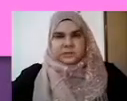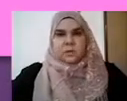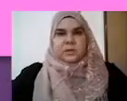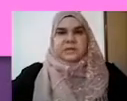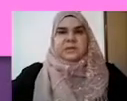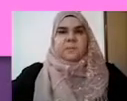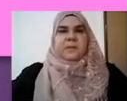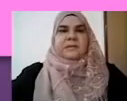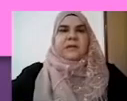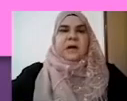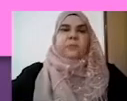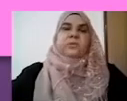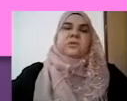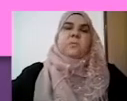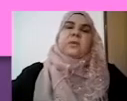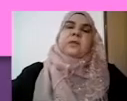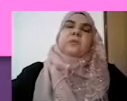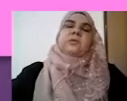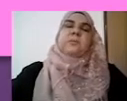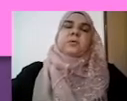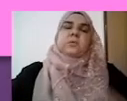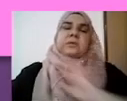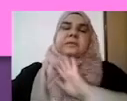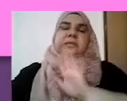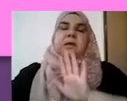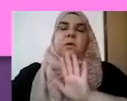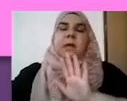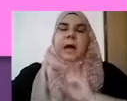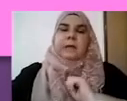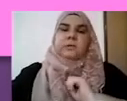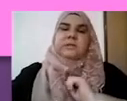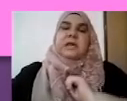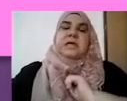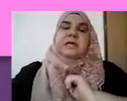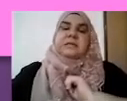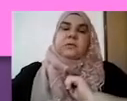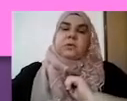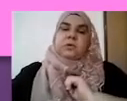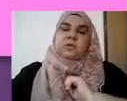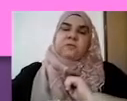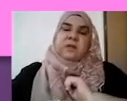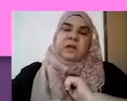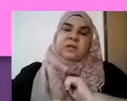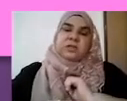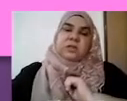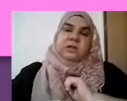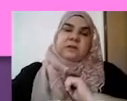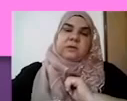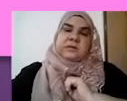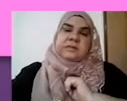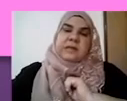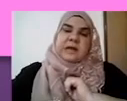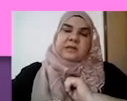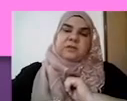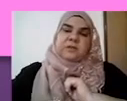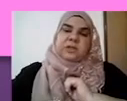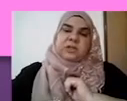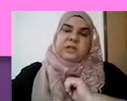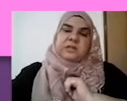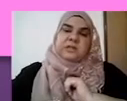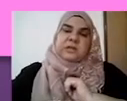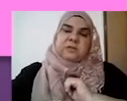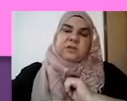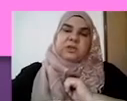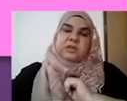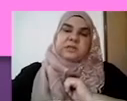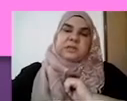pentágonos. O que são pentágonos? São polígonos que possuem 5 lados e são todos diferentes, ó, tá vendo? Esse lado é diferente